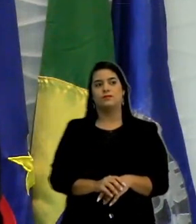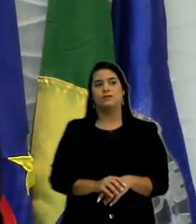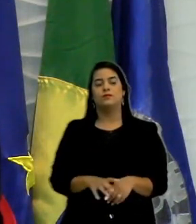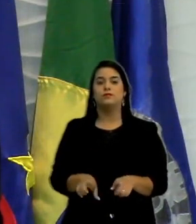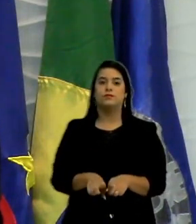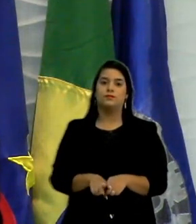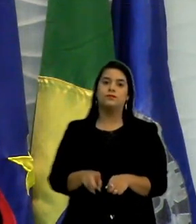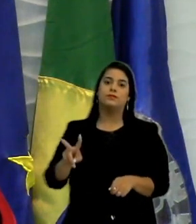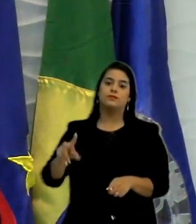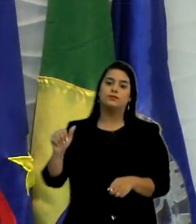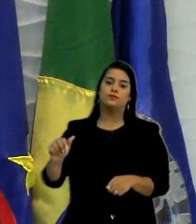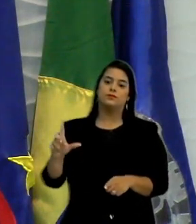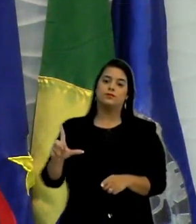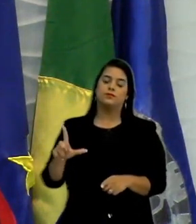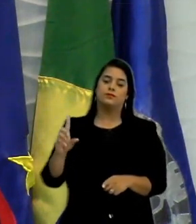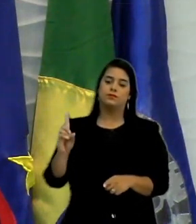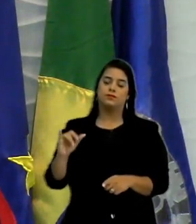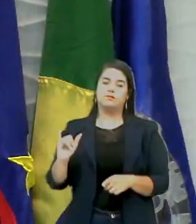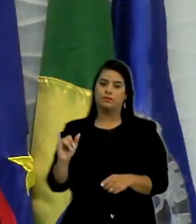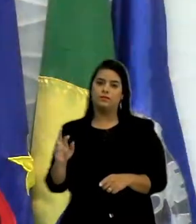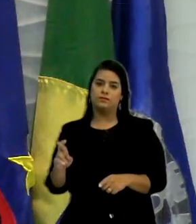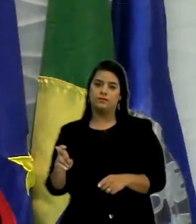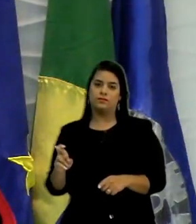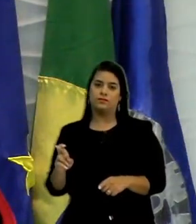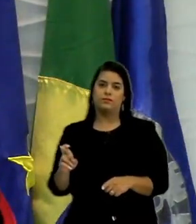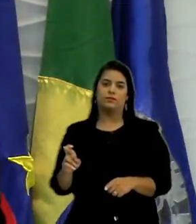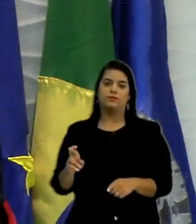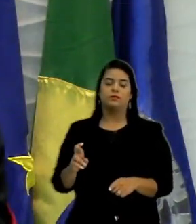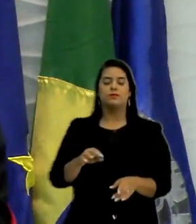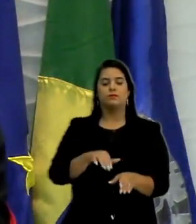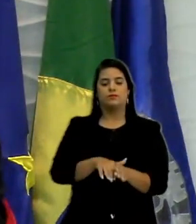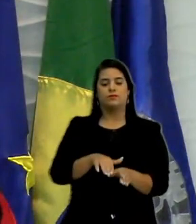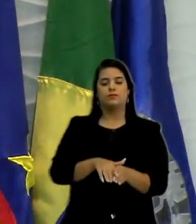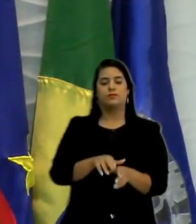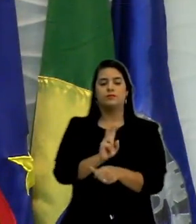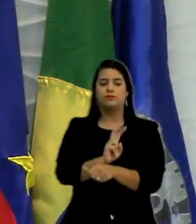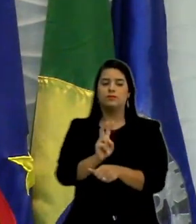Valdir, do Conselho Tutelar.